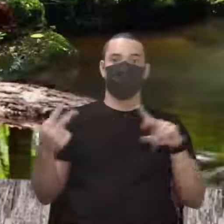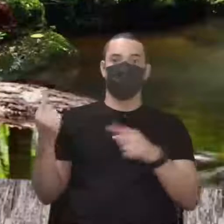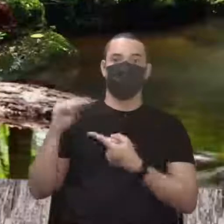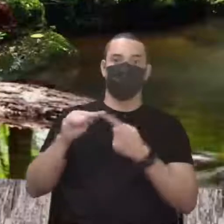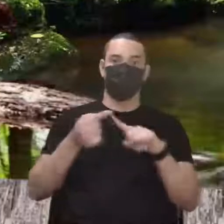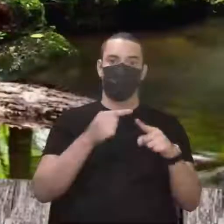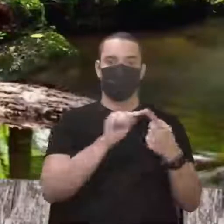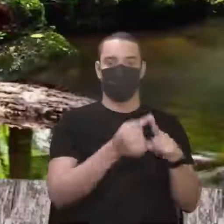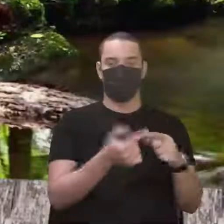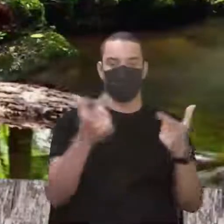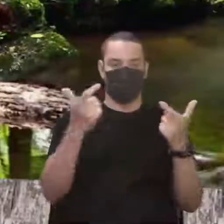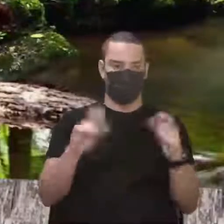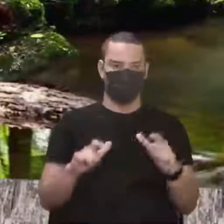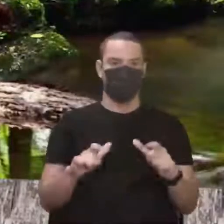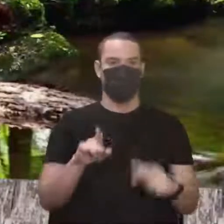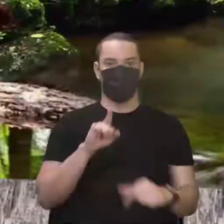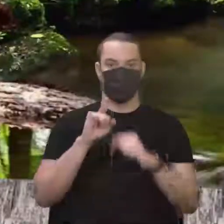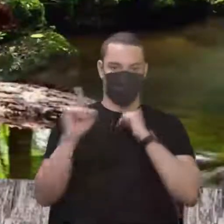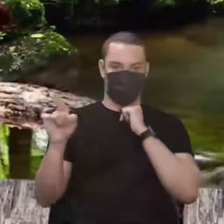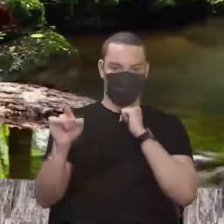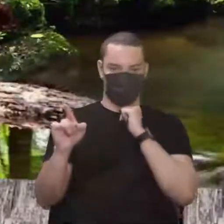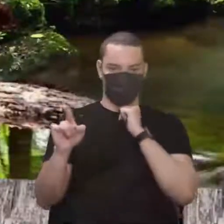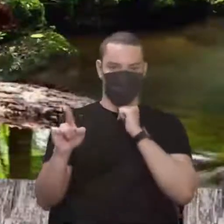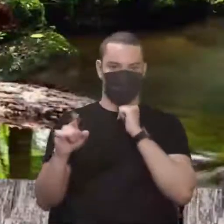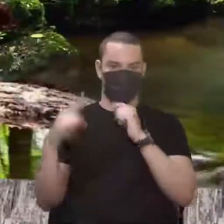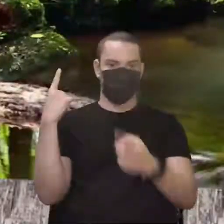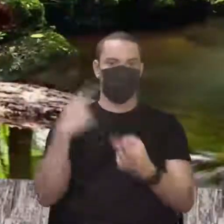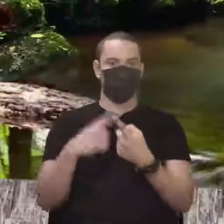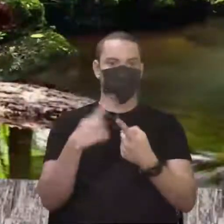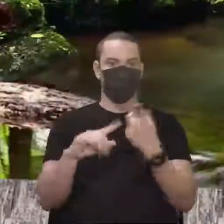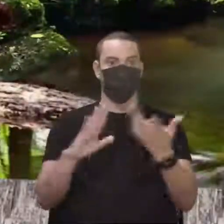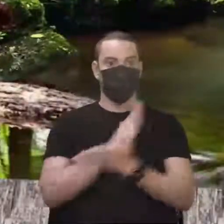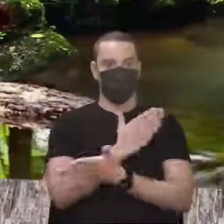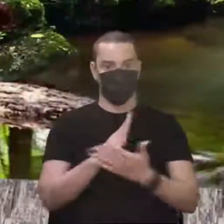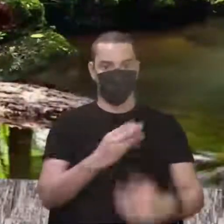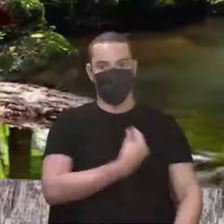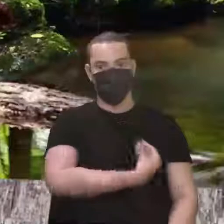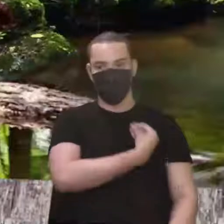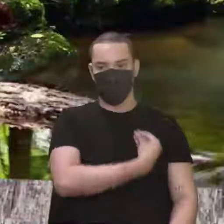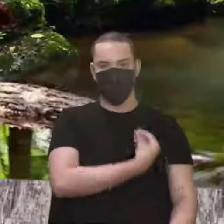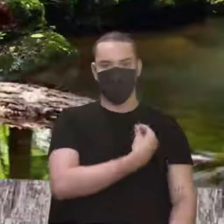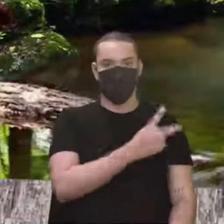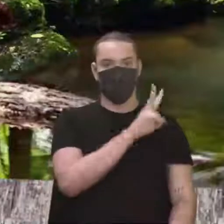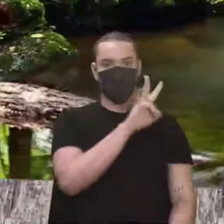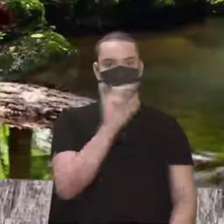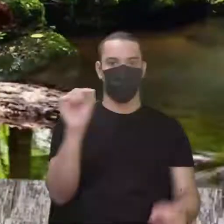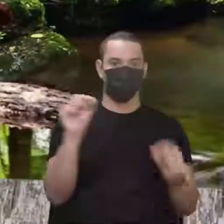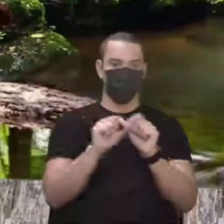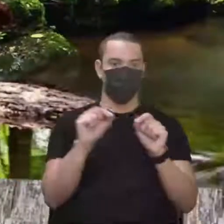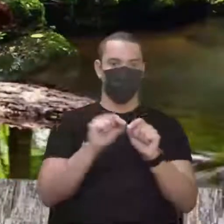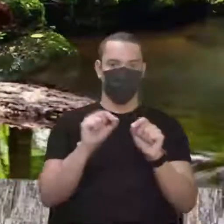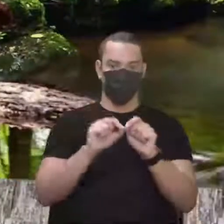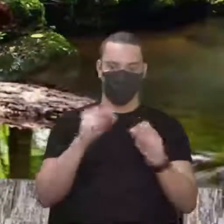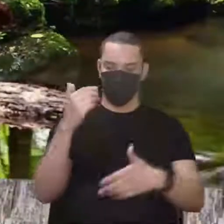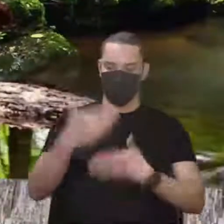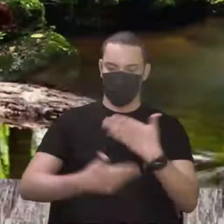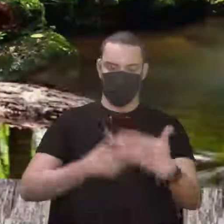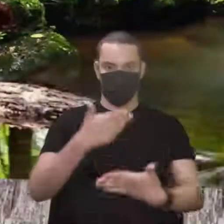recombinante, prof? Justamente porque alguns seres vivos vão realizar